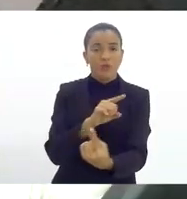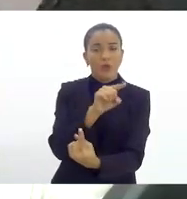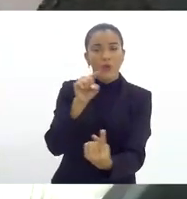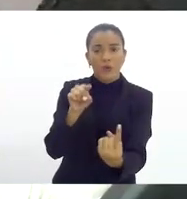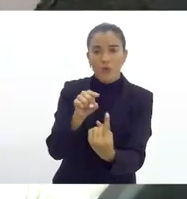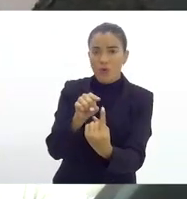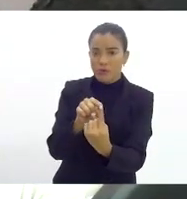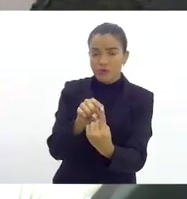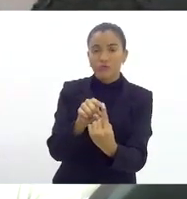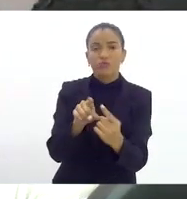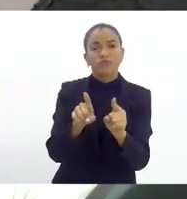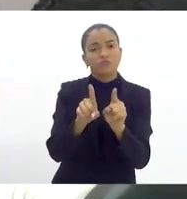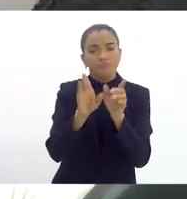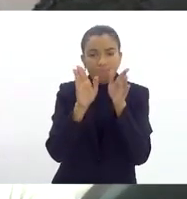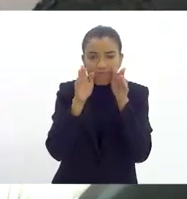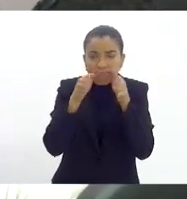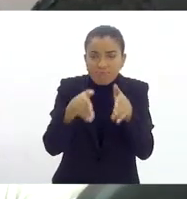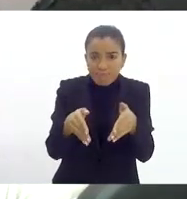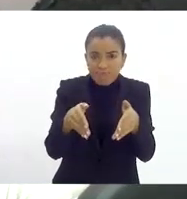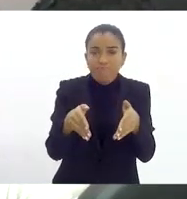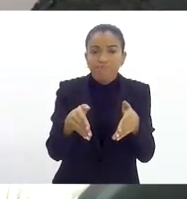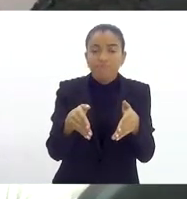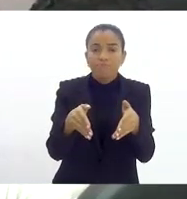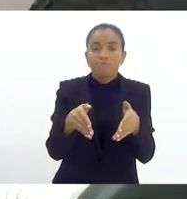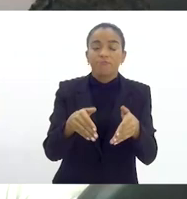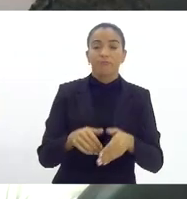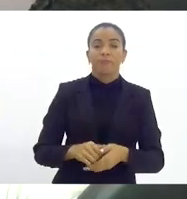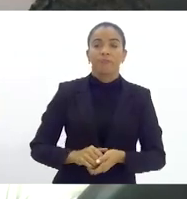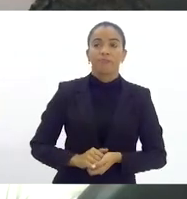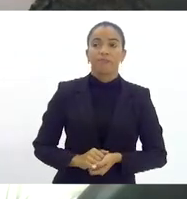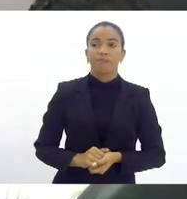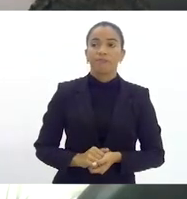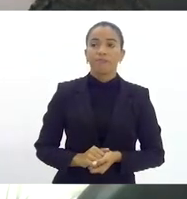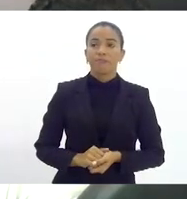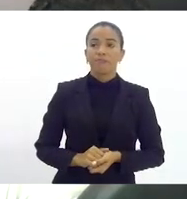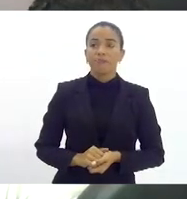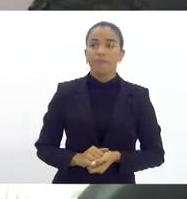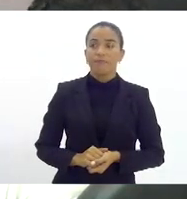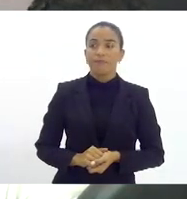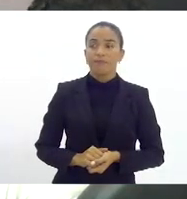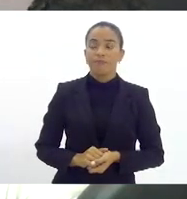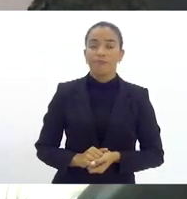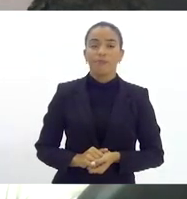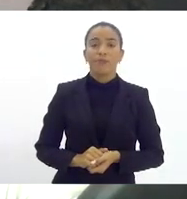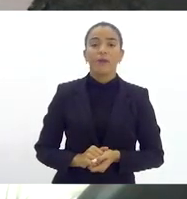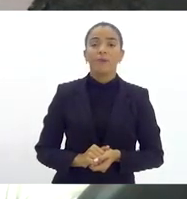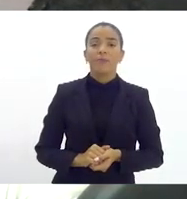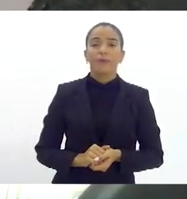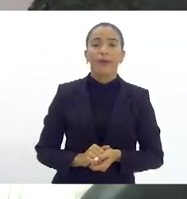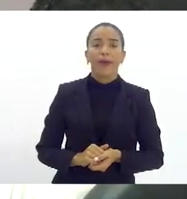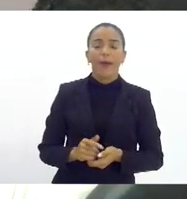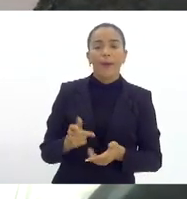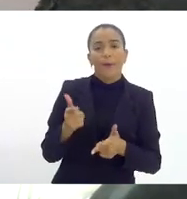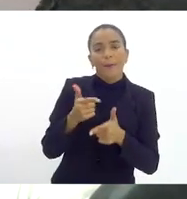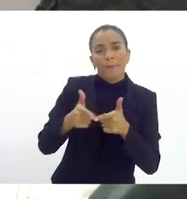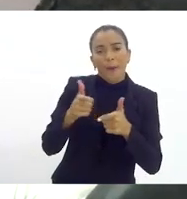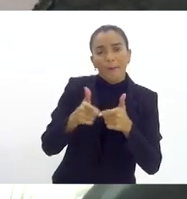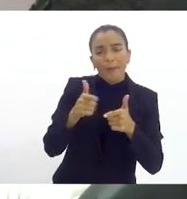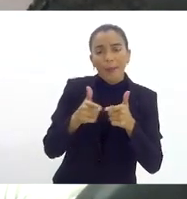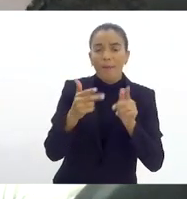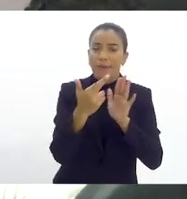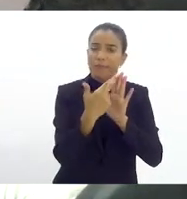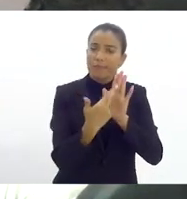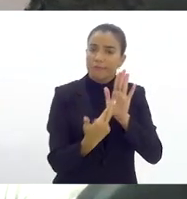um objeto muito bem delimitado que é a desregulamentação do sistema